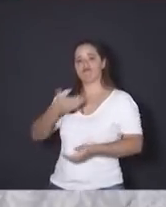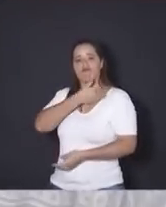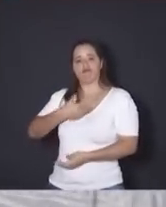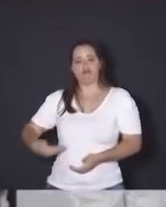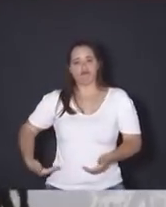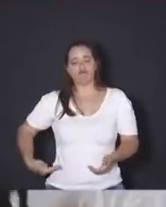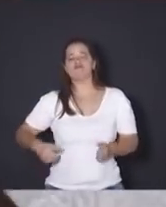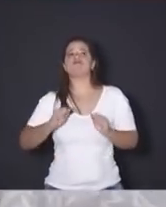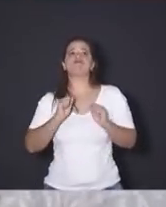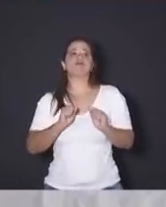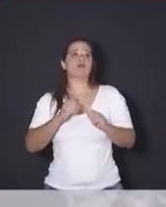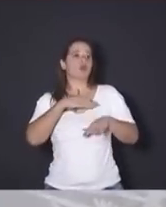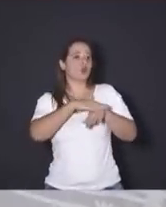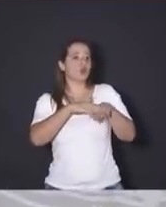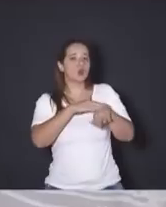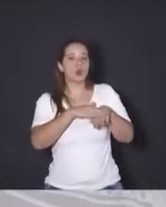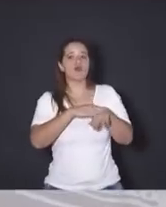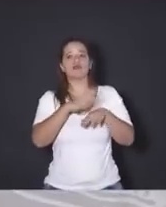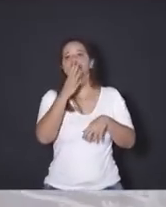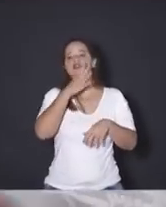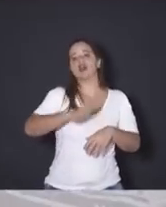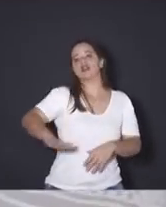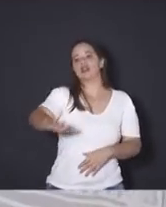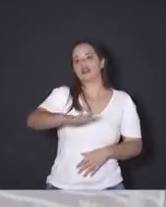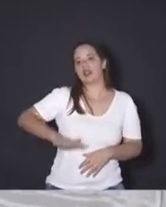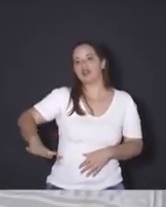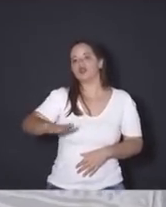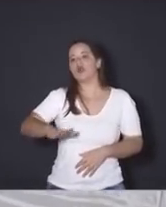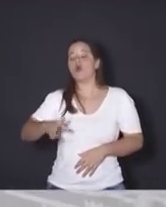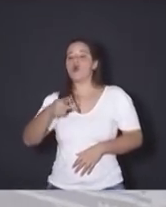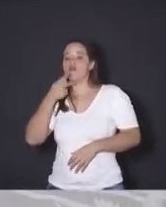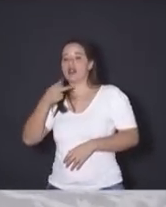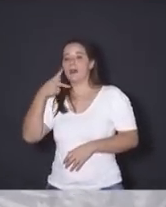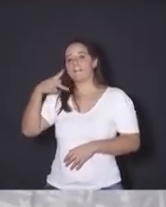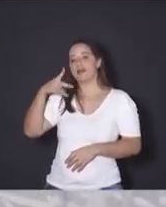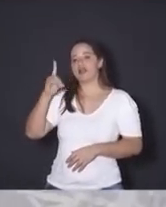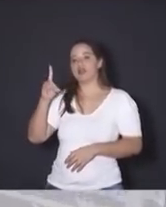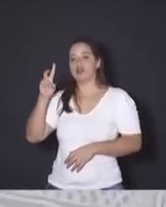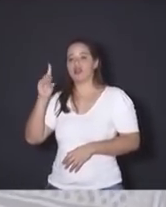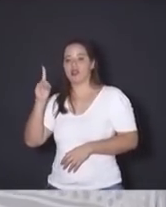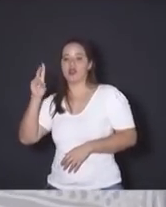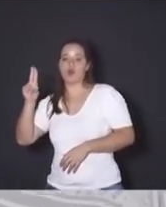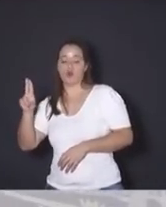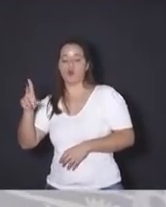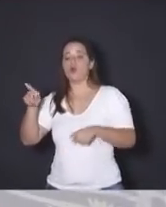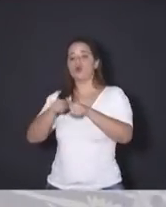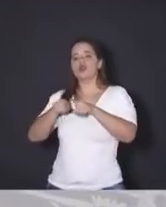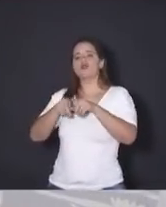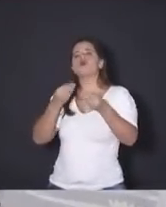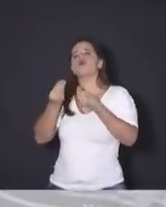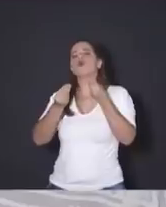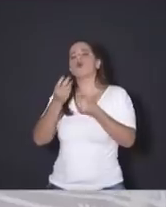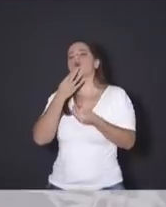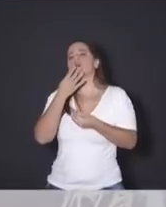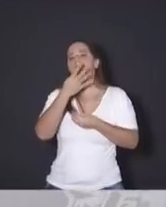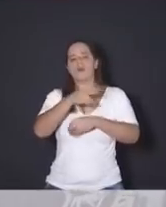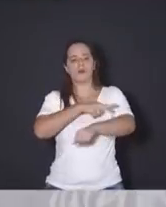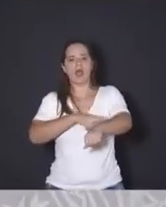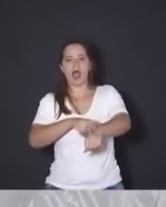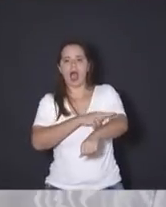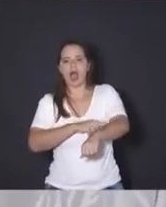dialogar com a questão do território dialogar falar de pddu e falar da questão racial e como é que isso vai transversalizando